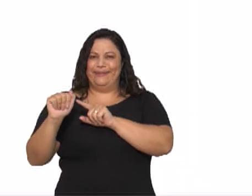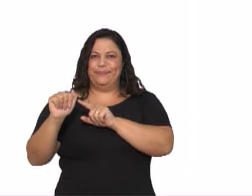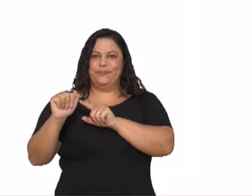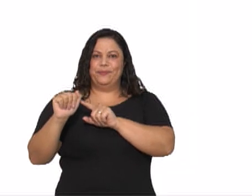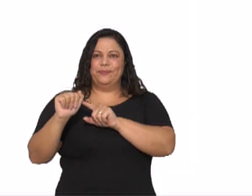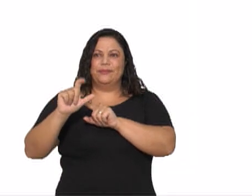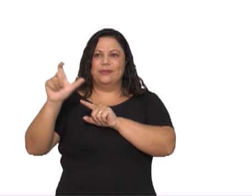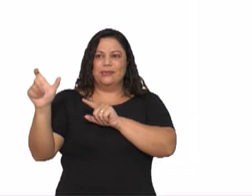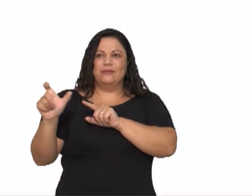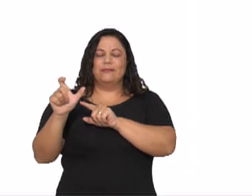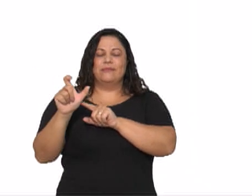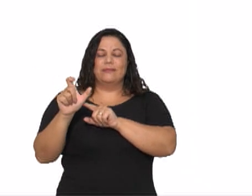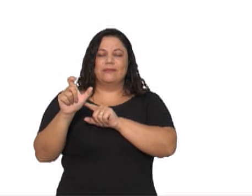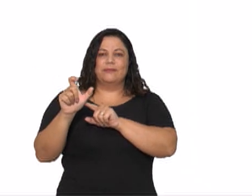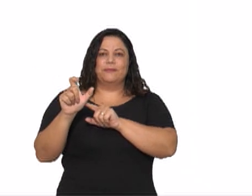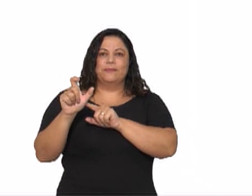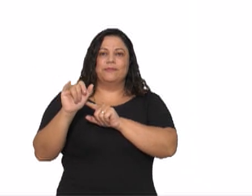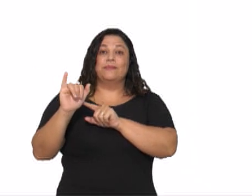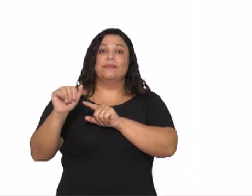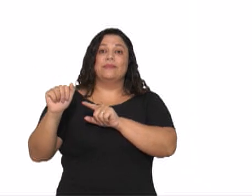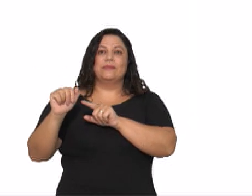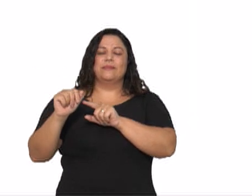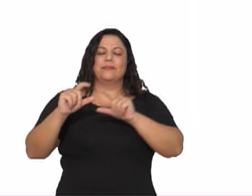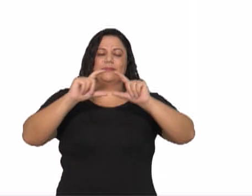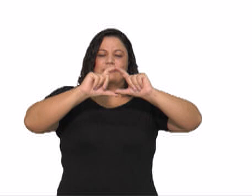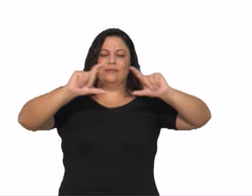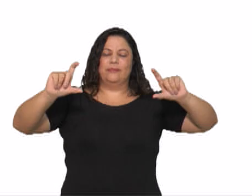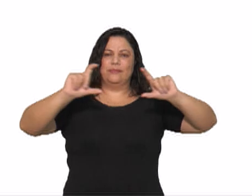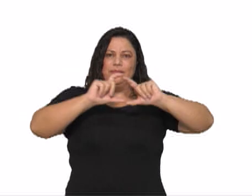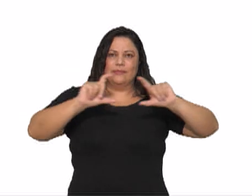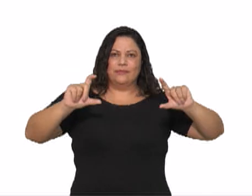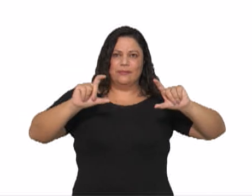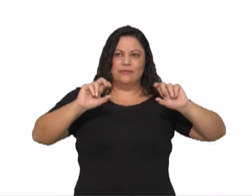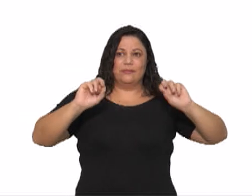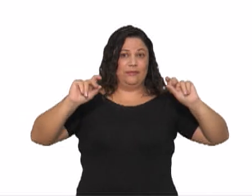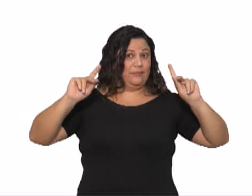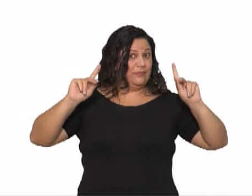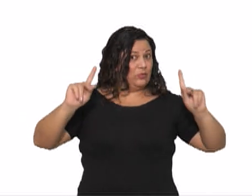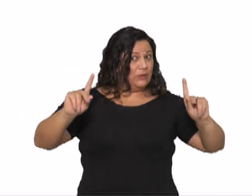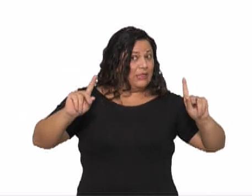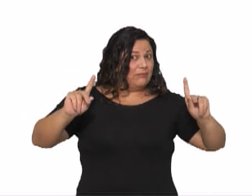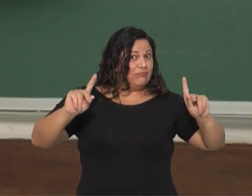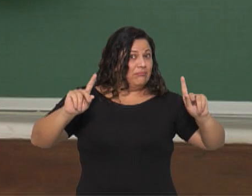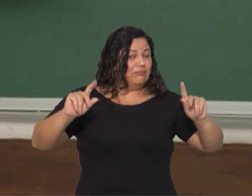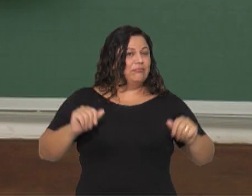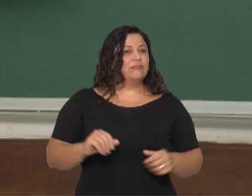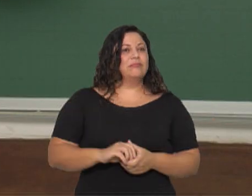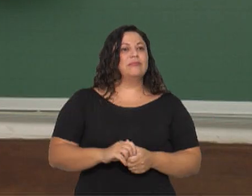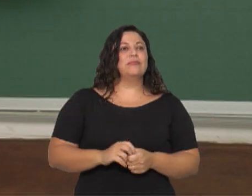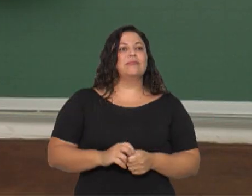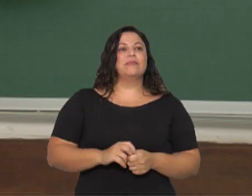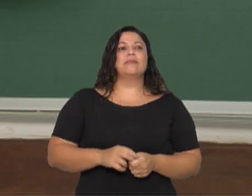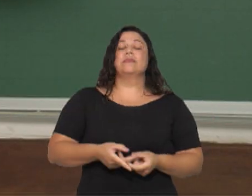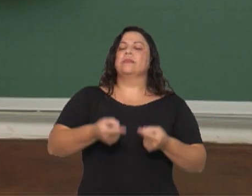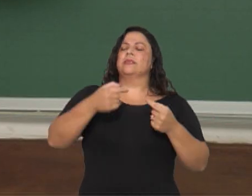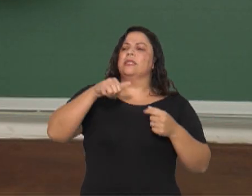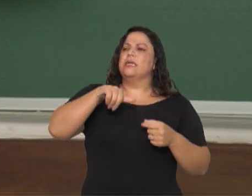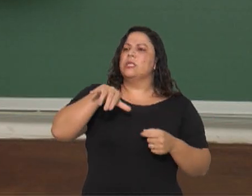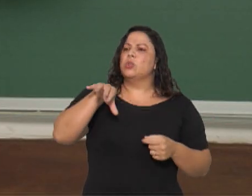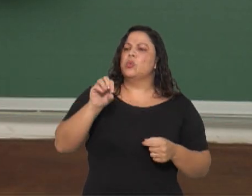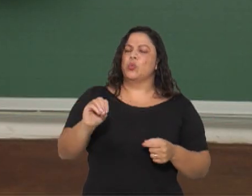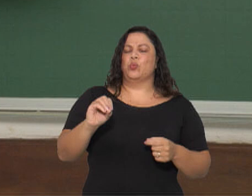regular que nós estudamos na aula anterior e na tabelinha anterior, ok? Eu haria, tu harías,